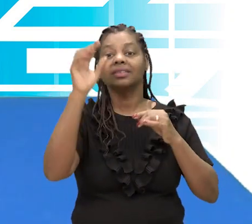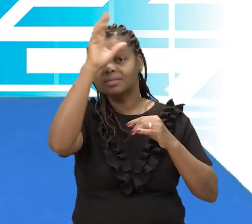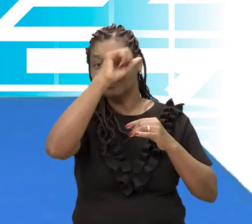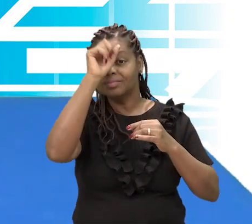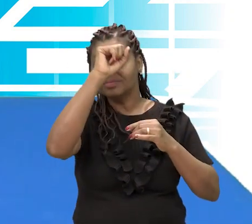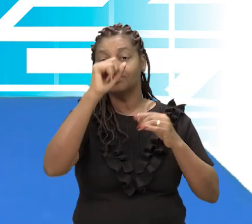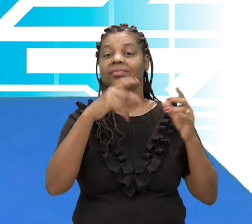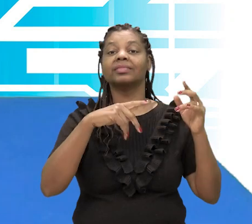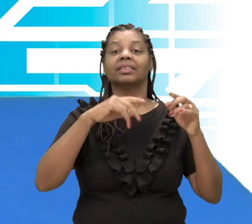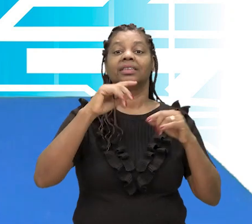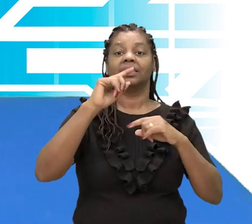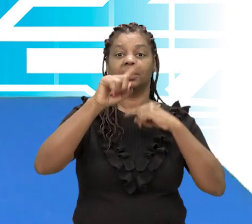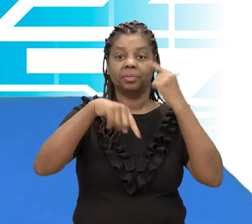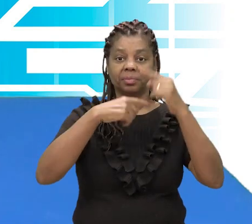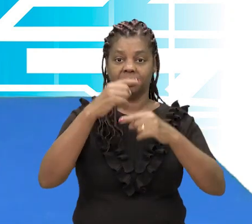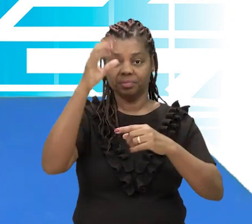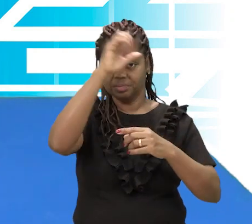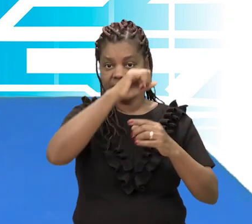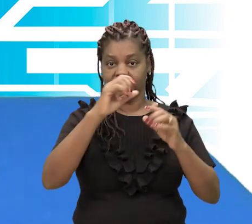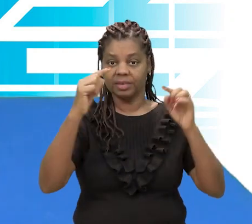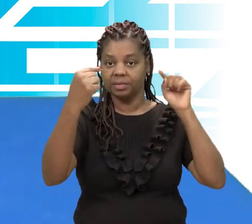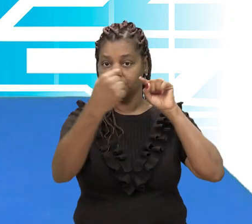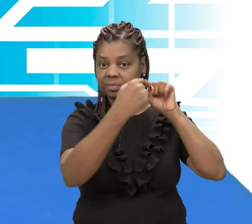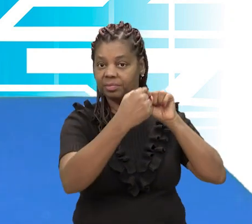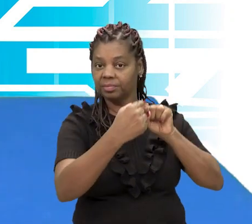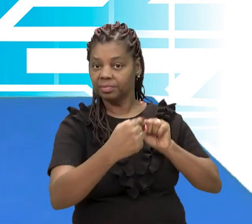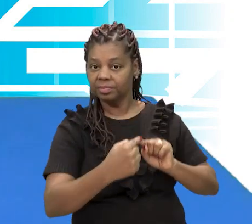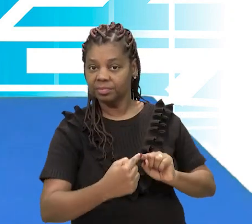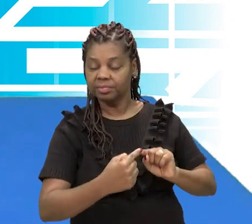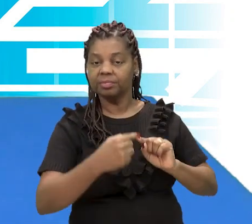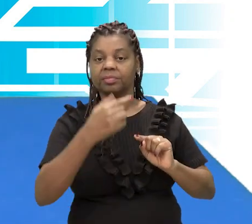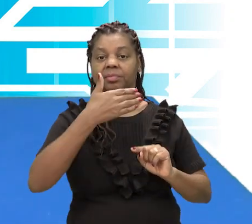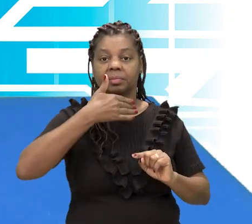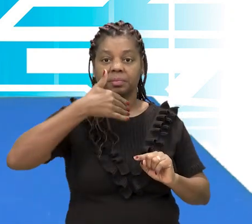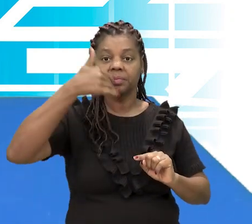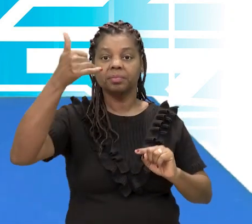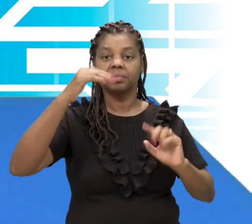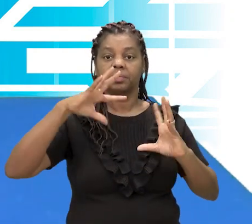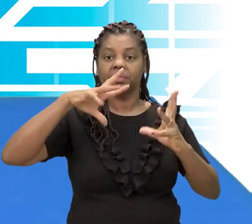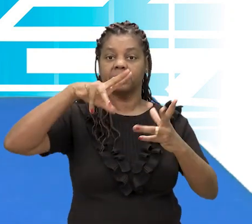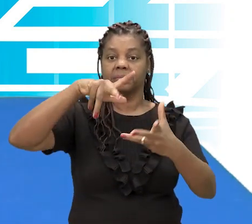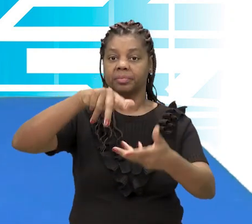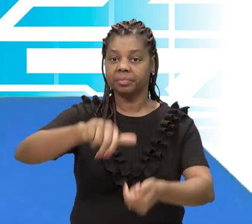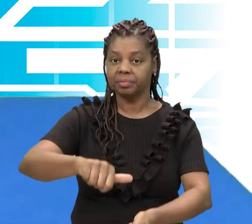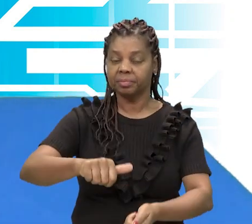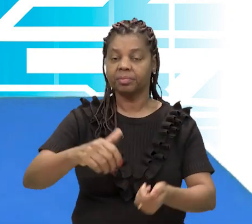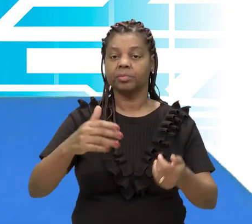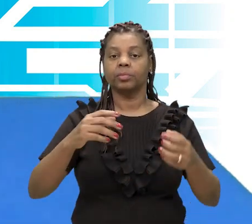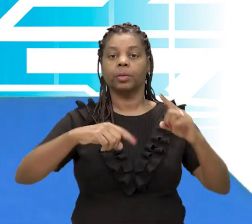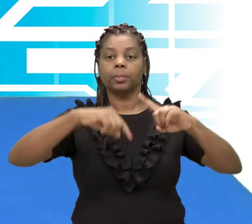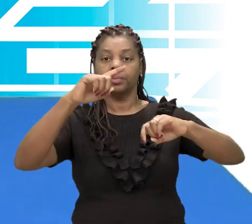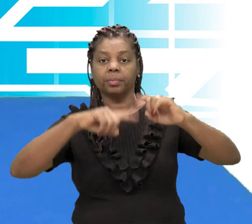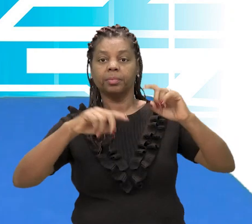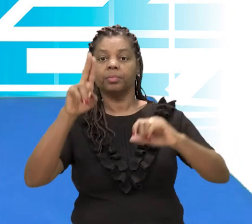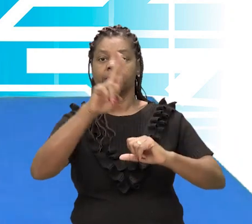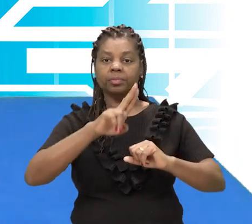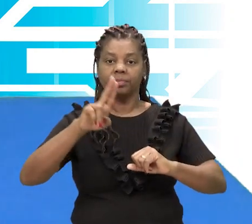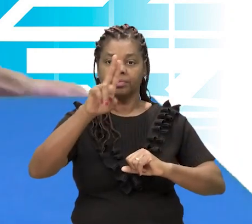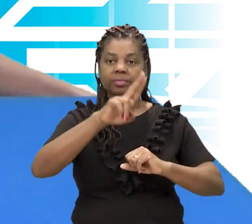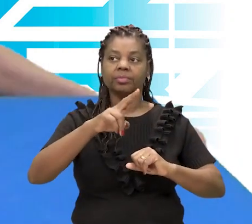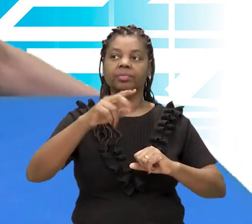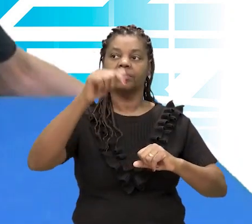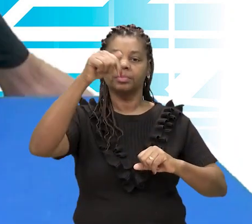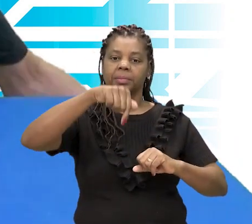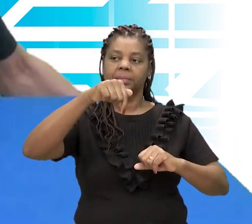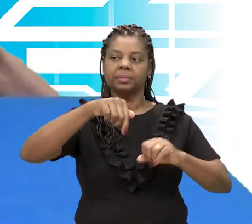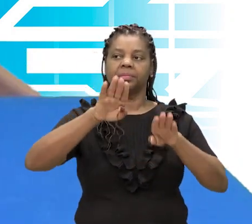não adianta nada a gente saber se nós não soubermos aplicar de uma maneira a melhorar todo o nosso mundo. O material que nós vamos